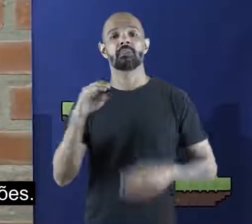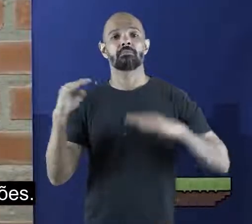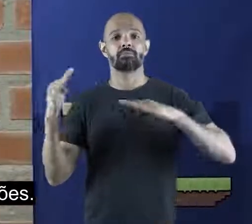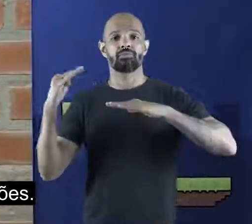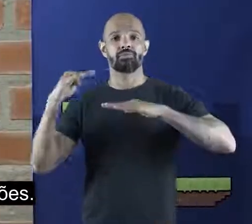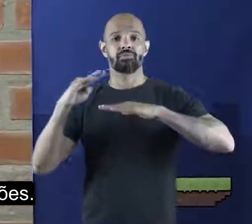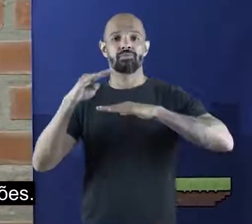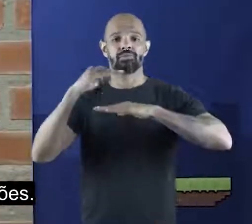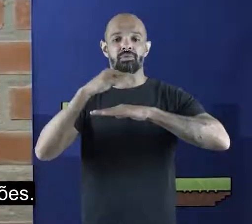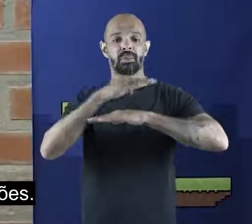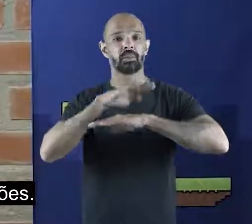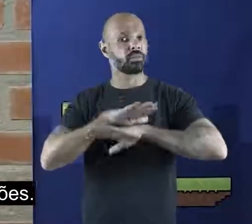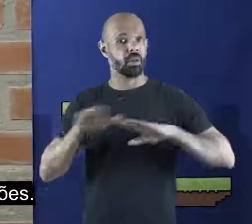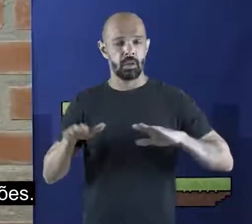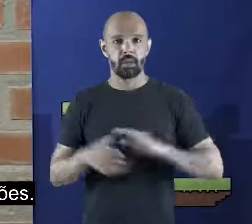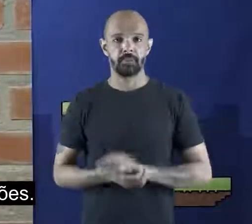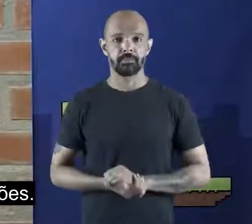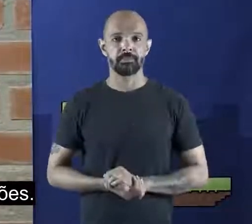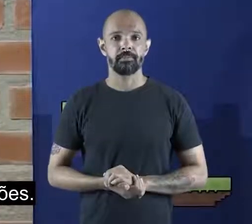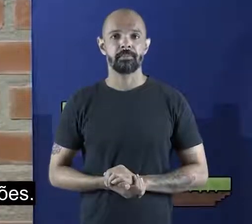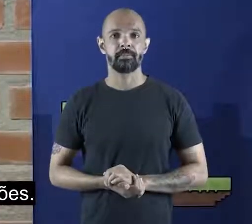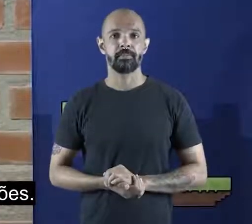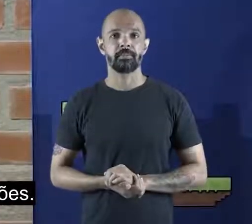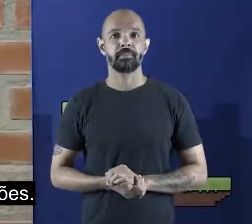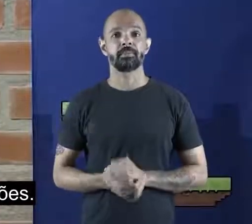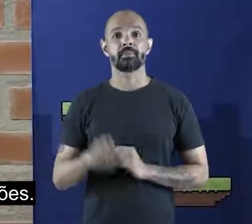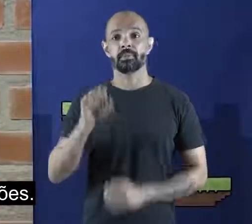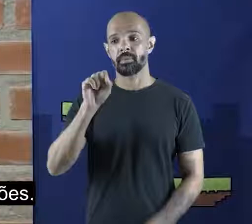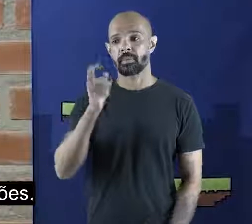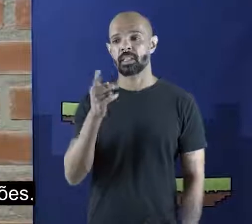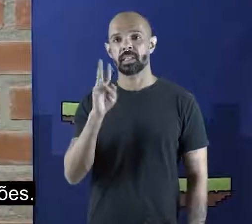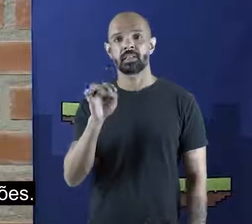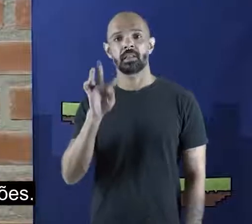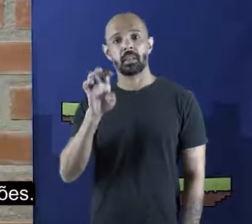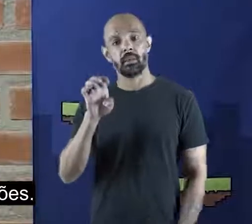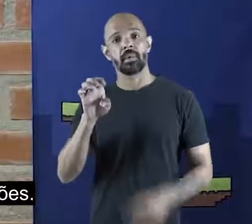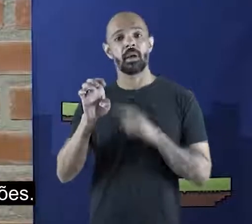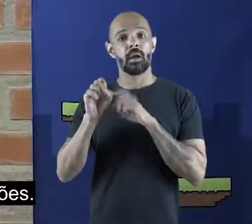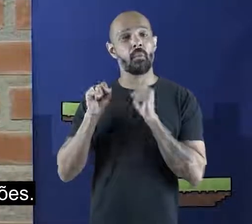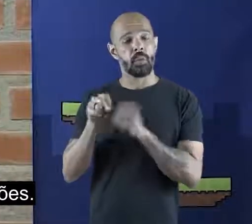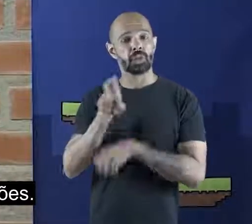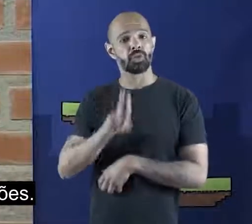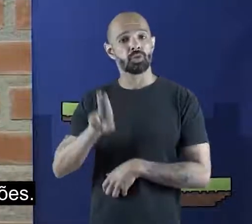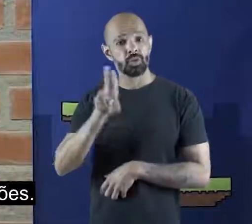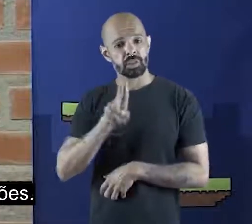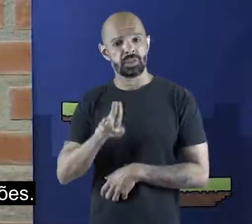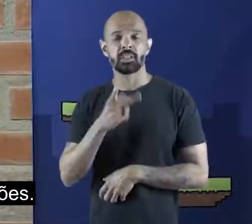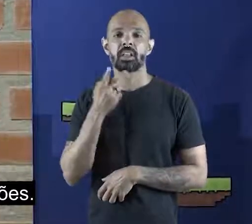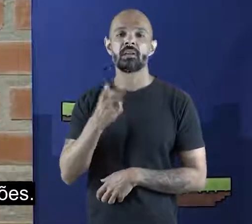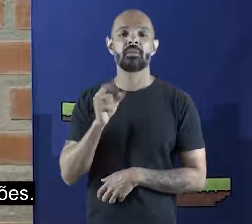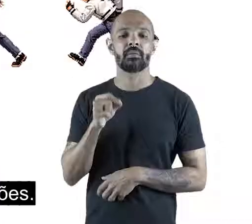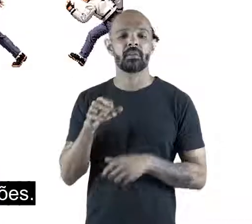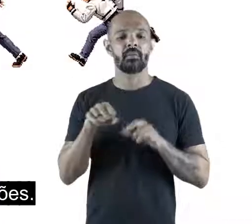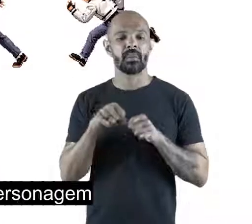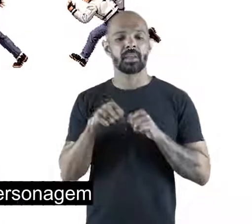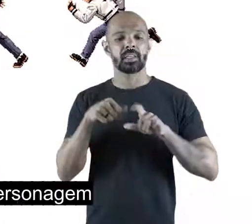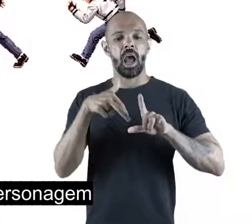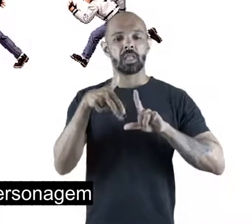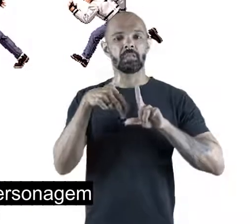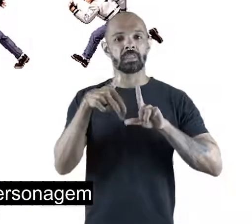um spritezinho, ok? Ou seja, e o sprite também pode ser utilizado, como eu falei, para fazer animações.